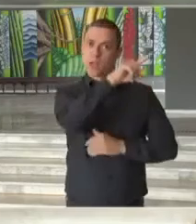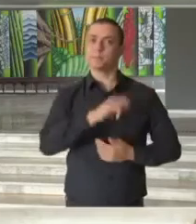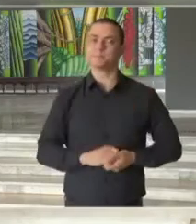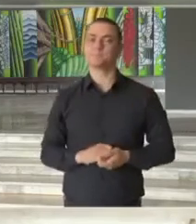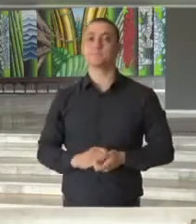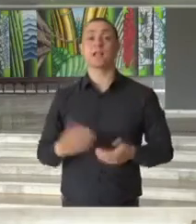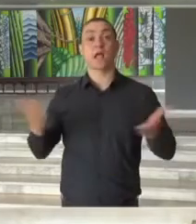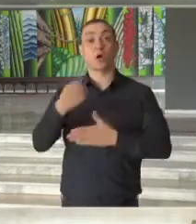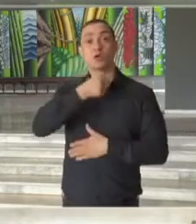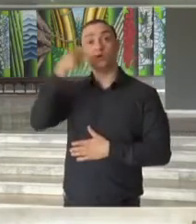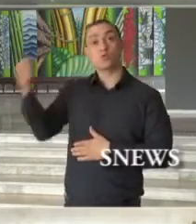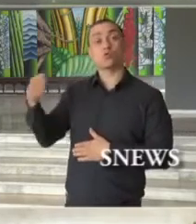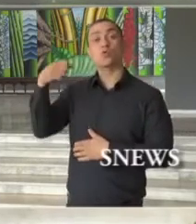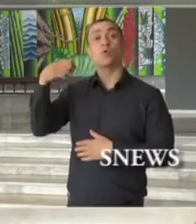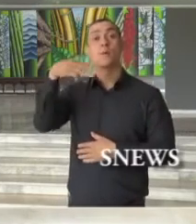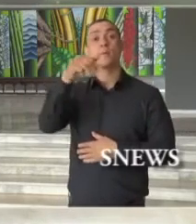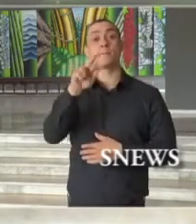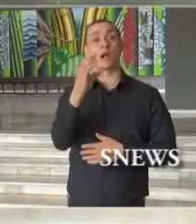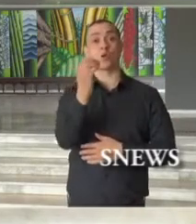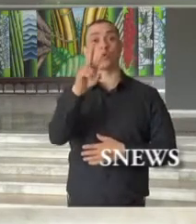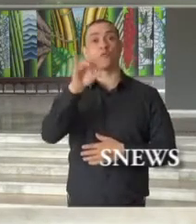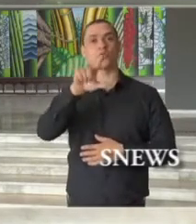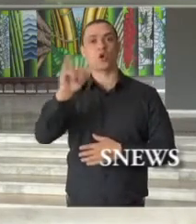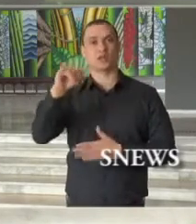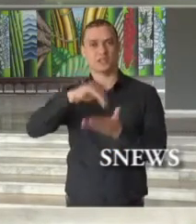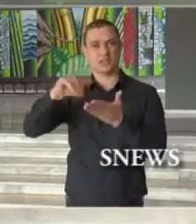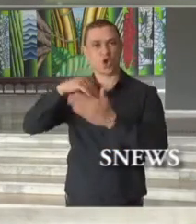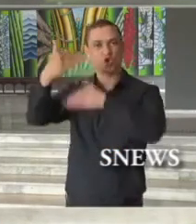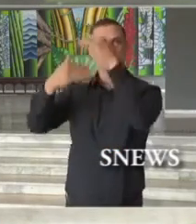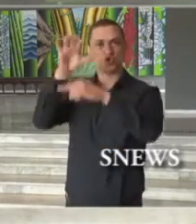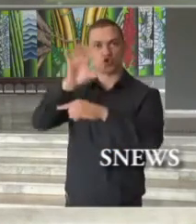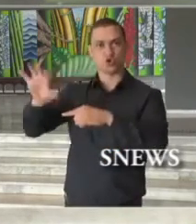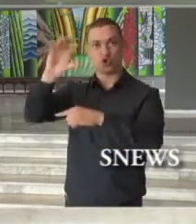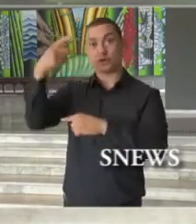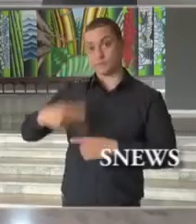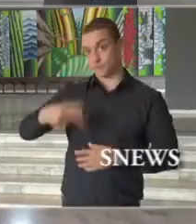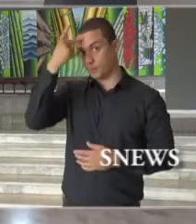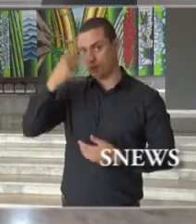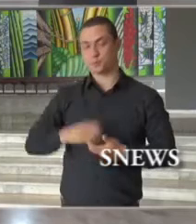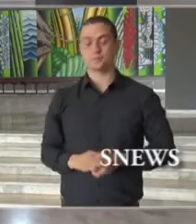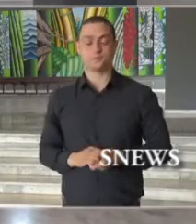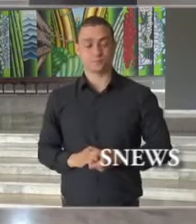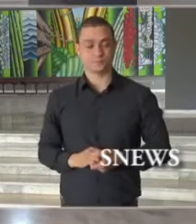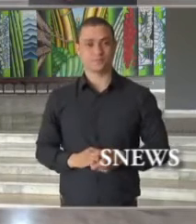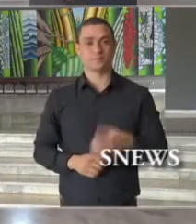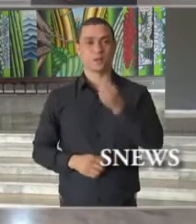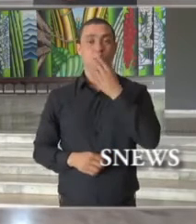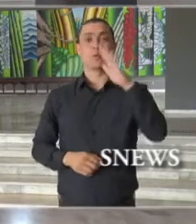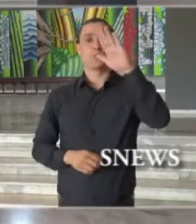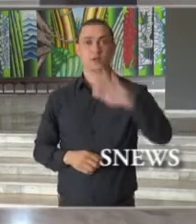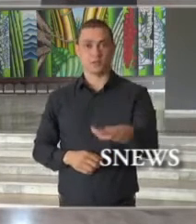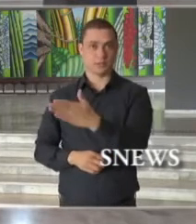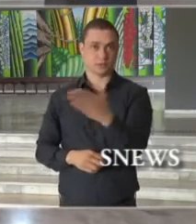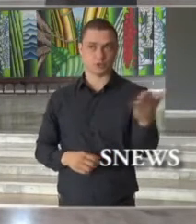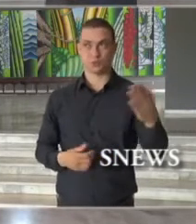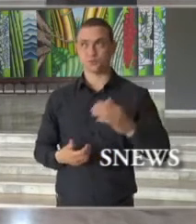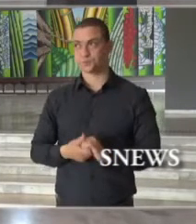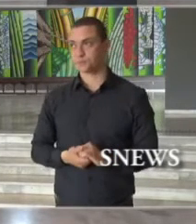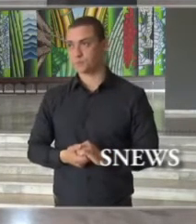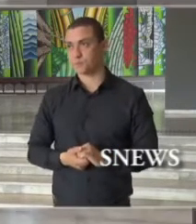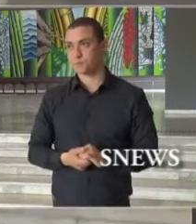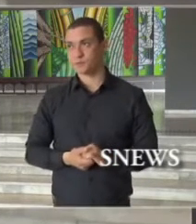e vamos ouvir agora marco vinholi secretário de desenvolvimento regional do estado de são paulo em ali boa tarde a todos